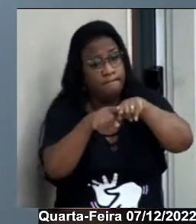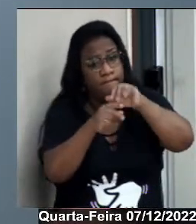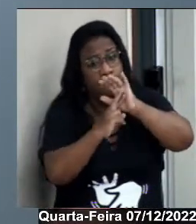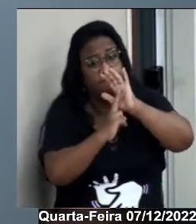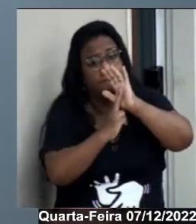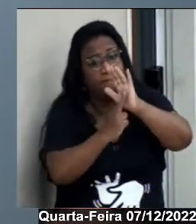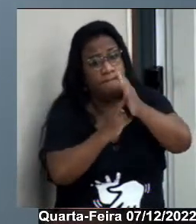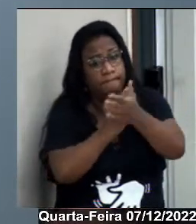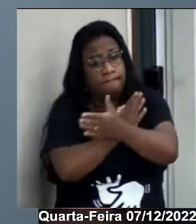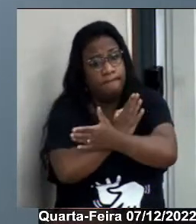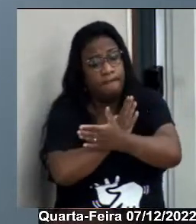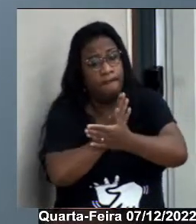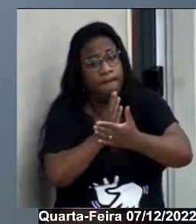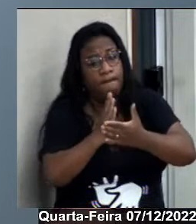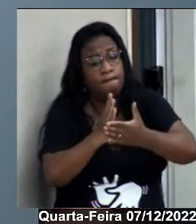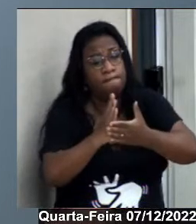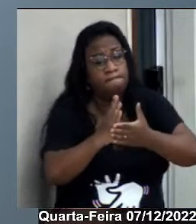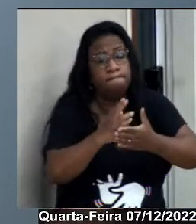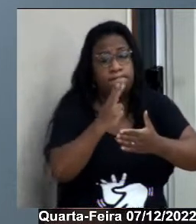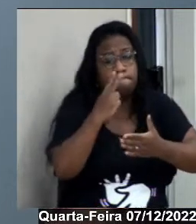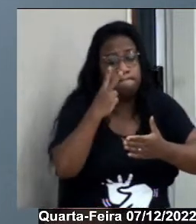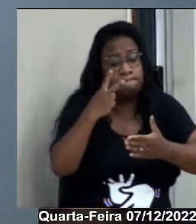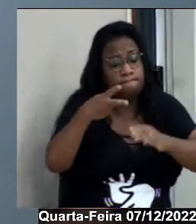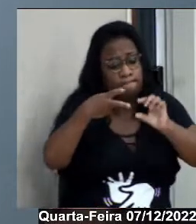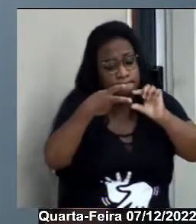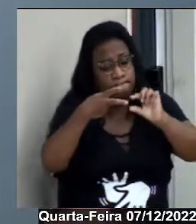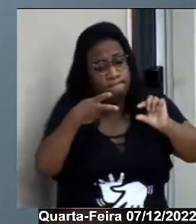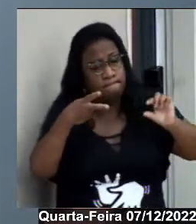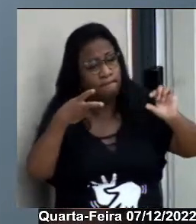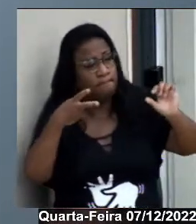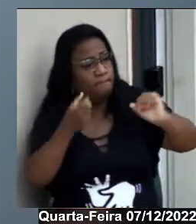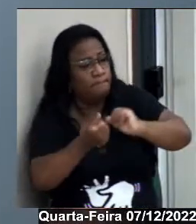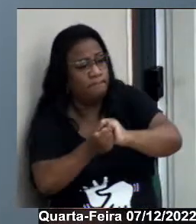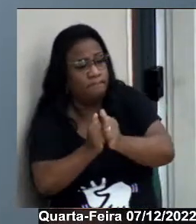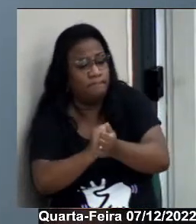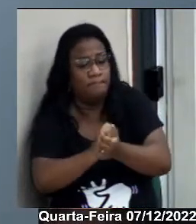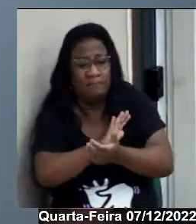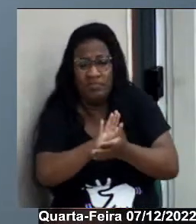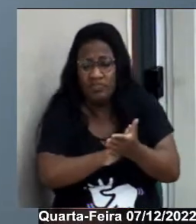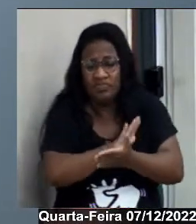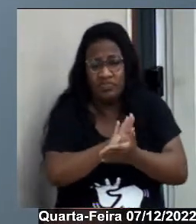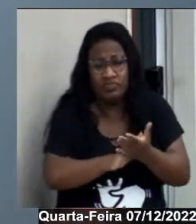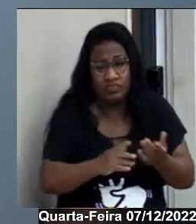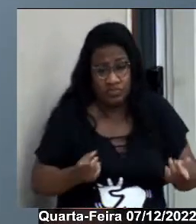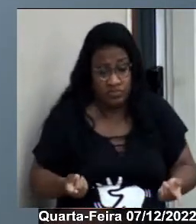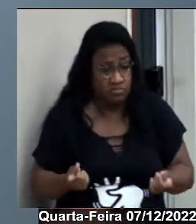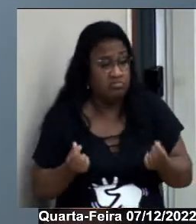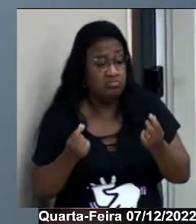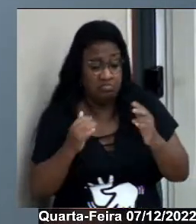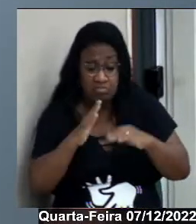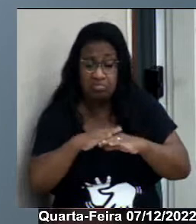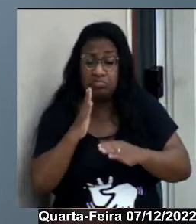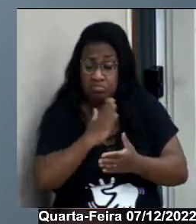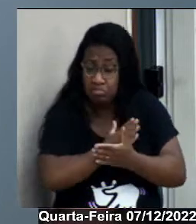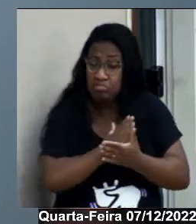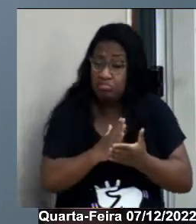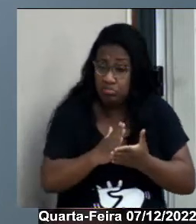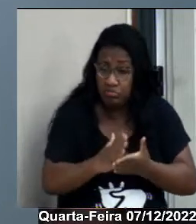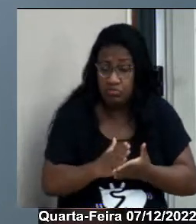representante. Começamos o Arueira Futsal com ex-alunos e sem dinheiro nenhum. Fazíamos rifa, ainda fazemos,